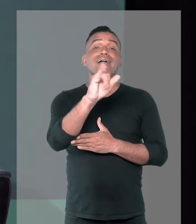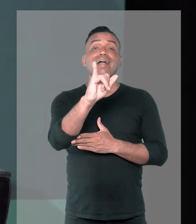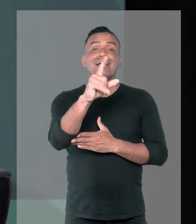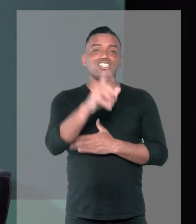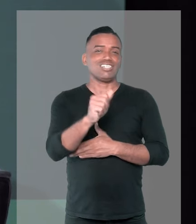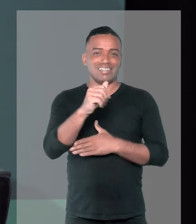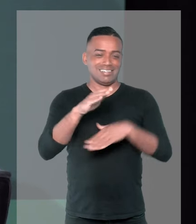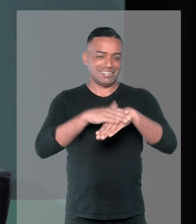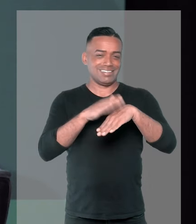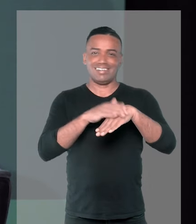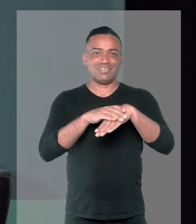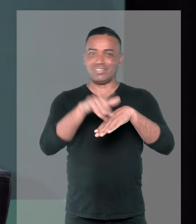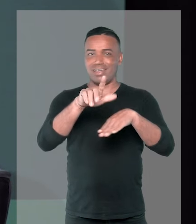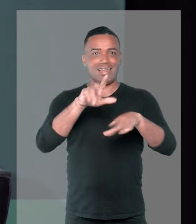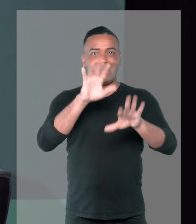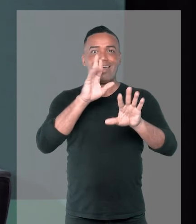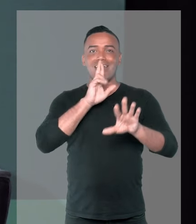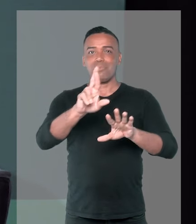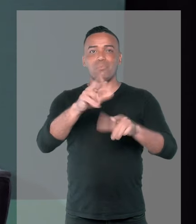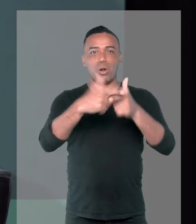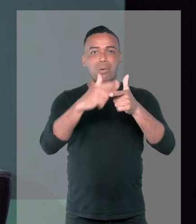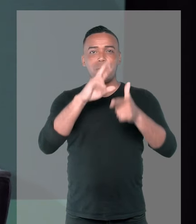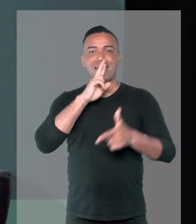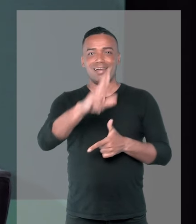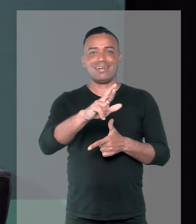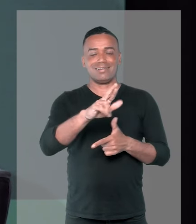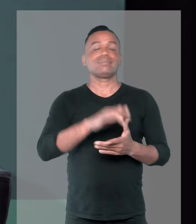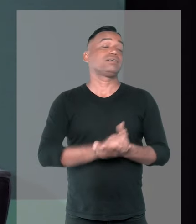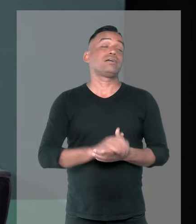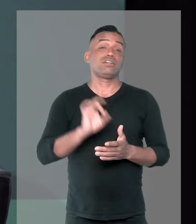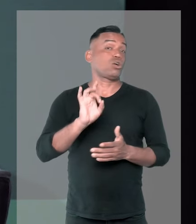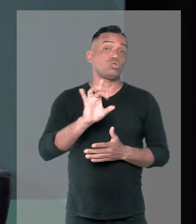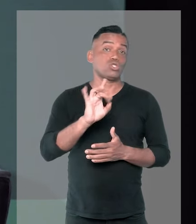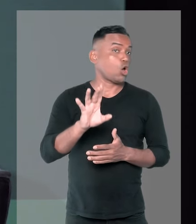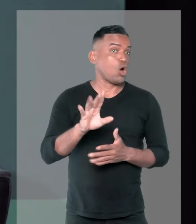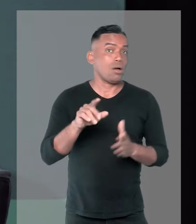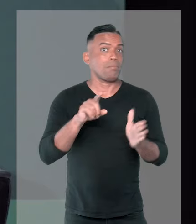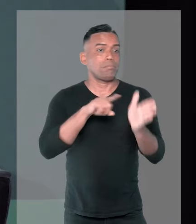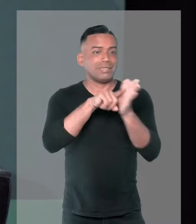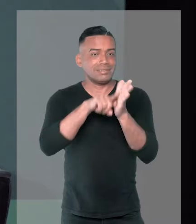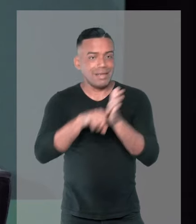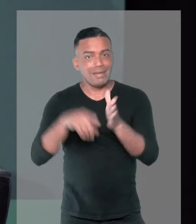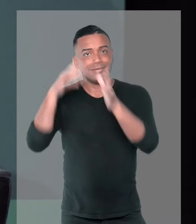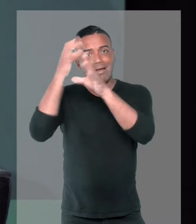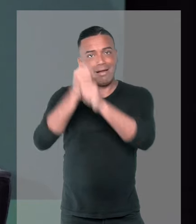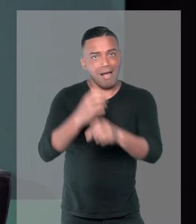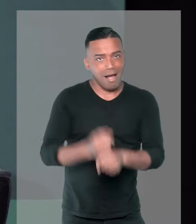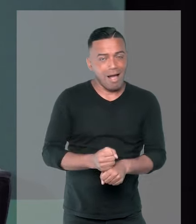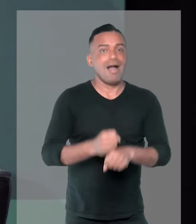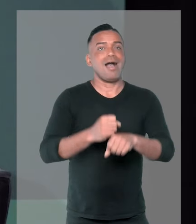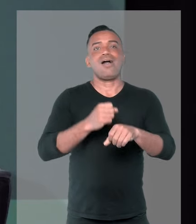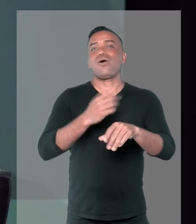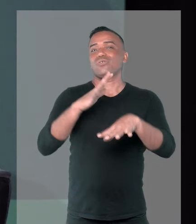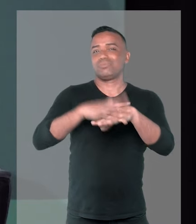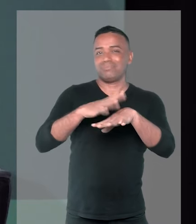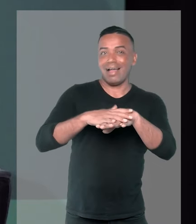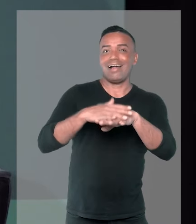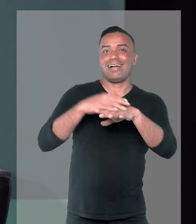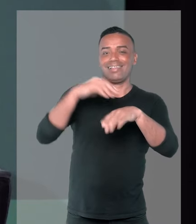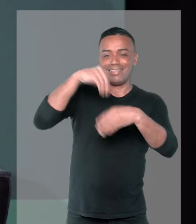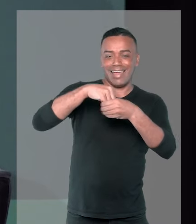transformação veja não só da dos fundamentos do ponto de vista de dados e algoritmos do banco e dos processos